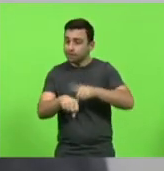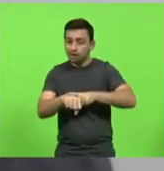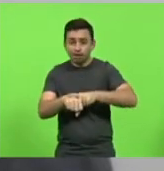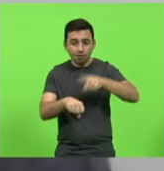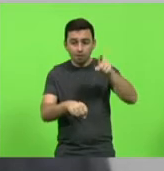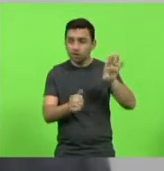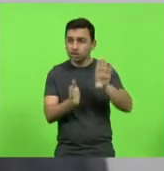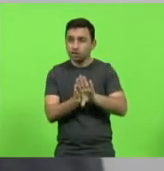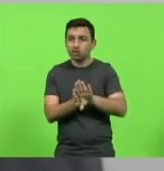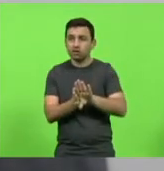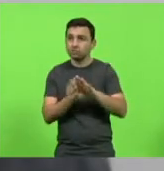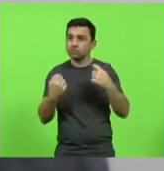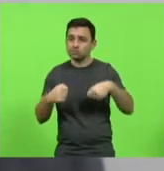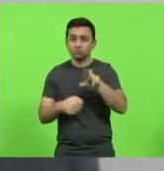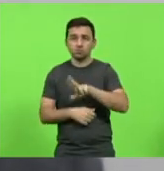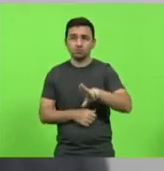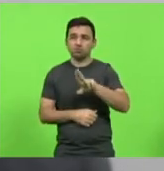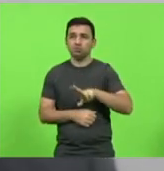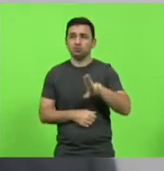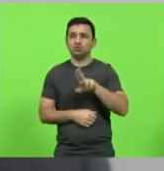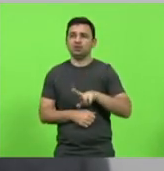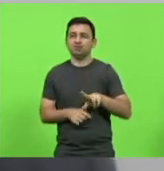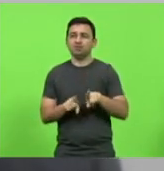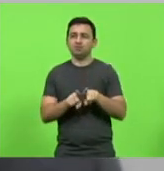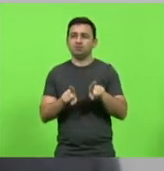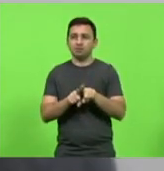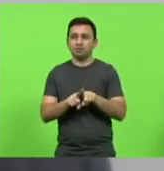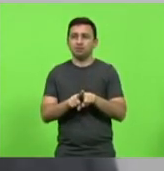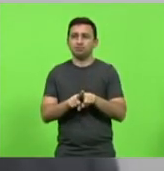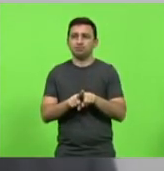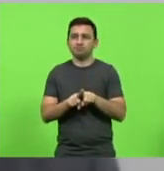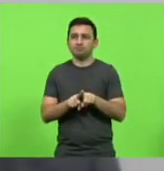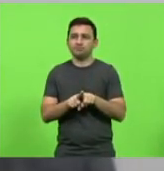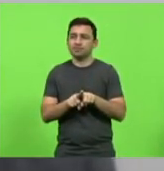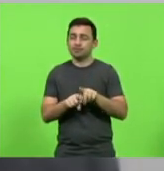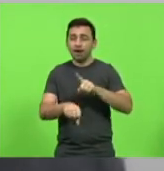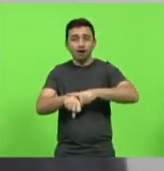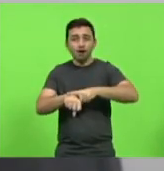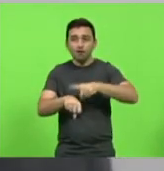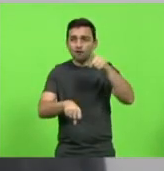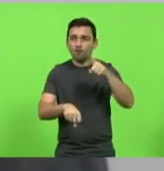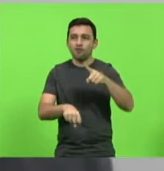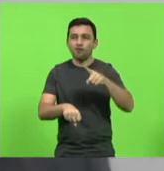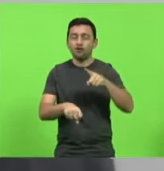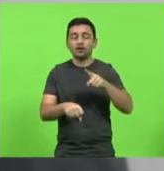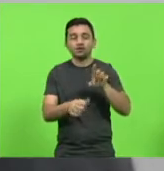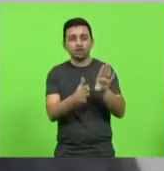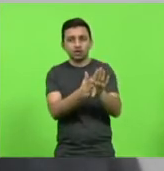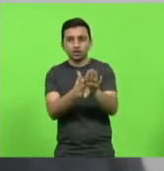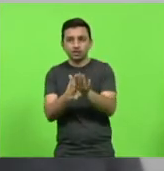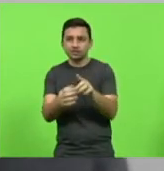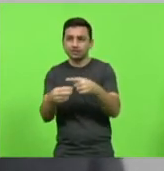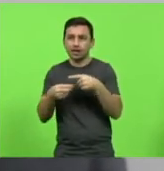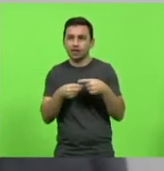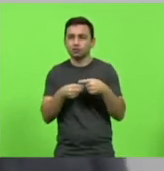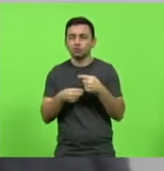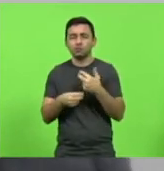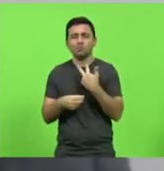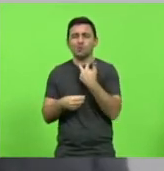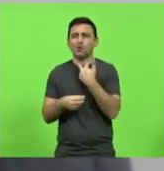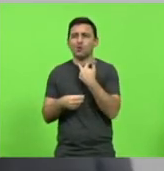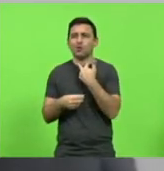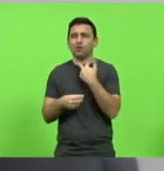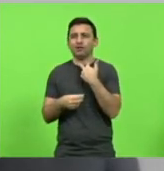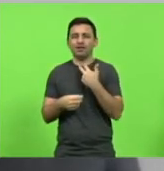imediatamente ser disponibilizadas e aplicadas assim que chegam aos municípios. Não dá para admitir